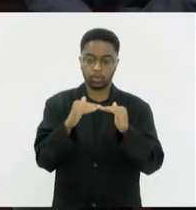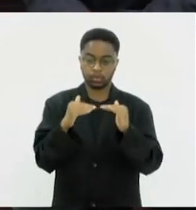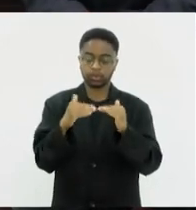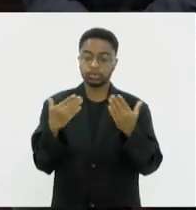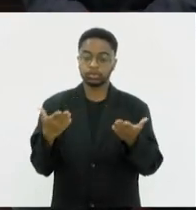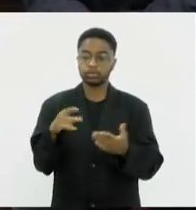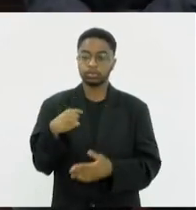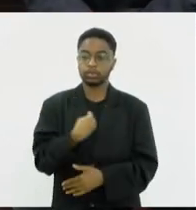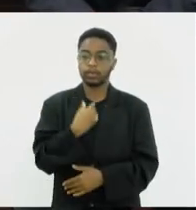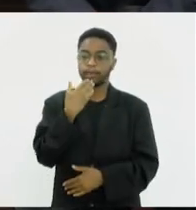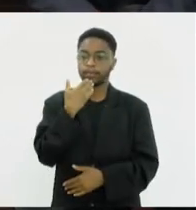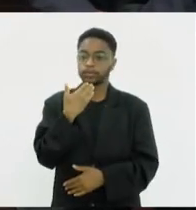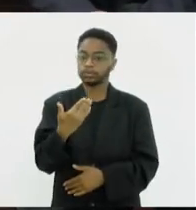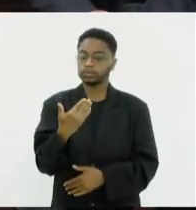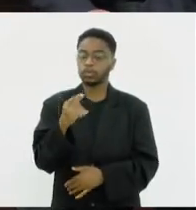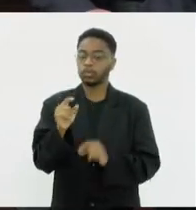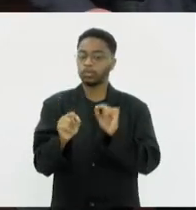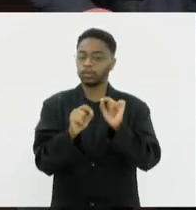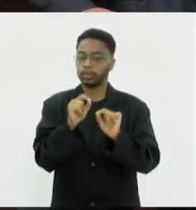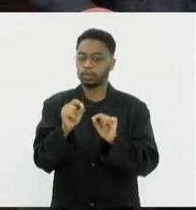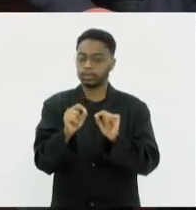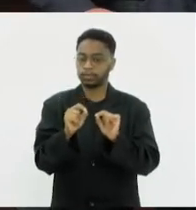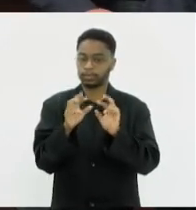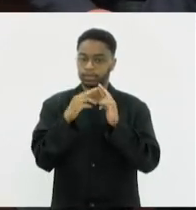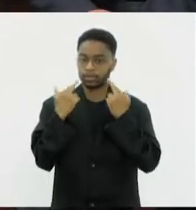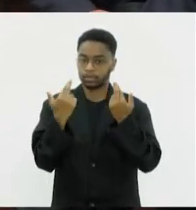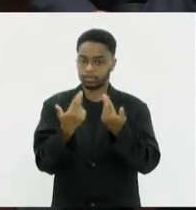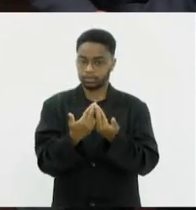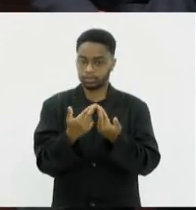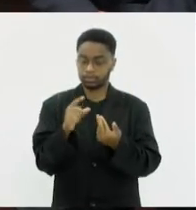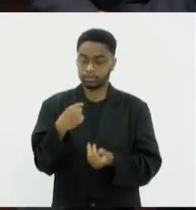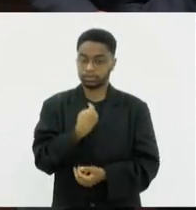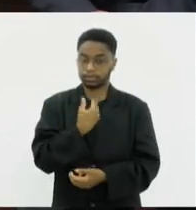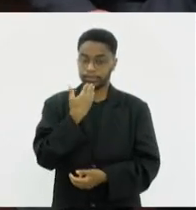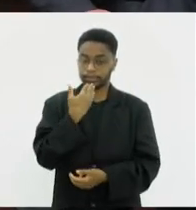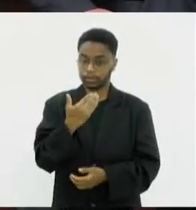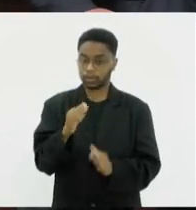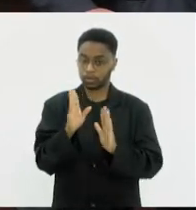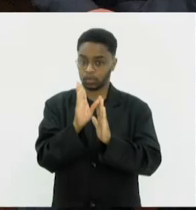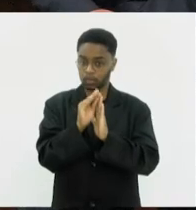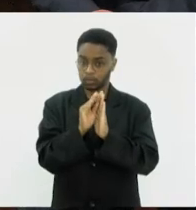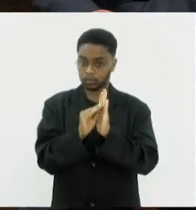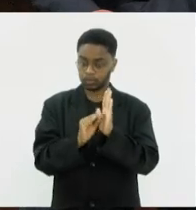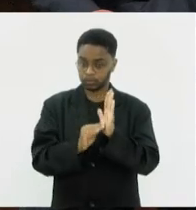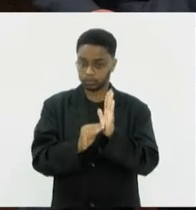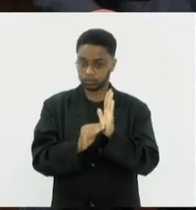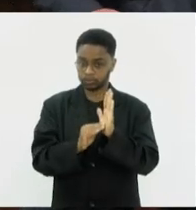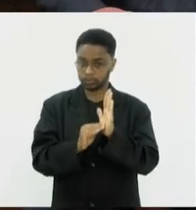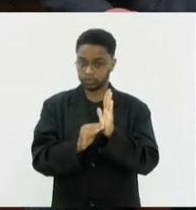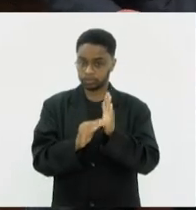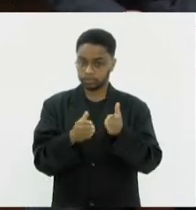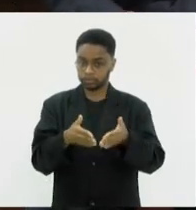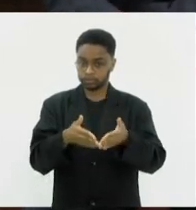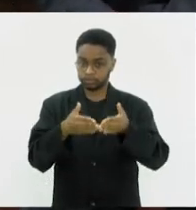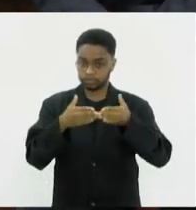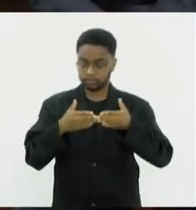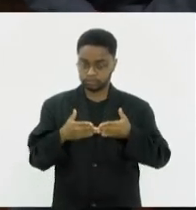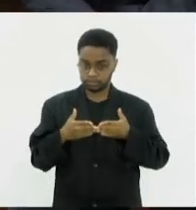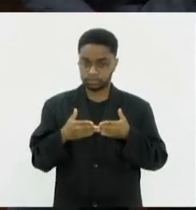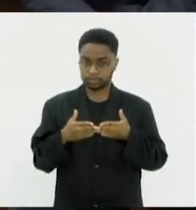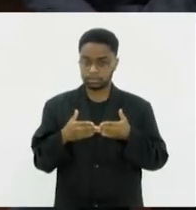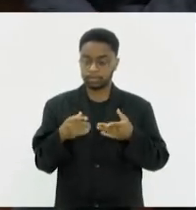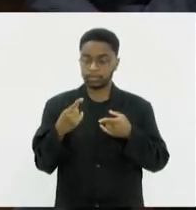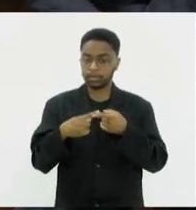nós pedimos nessa reunião? Que esse conteúdo fosse imediatamente suspenso para